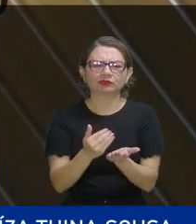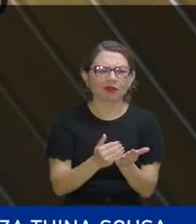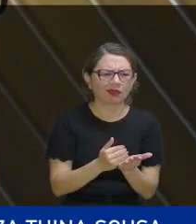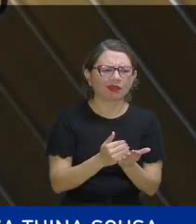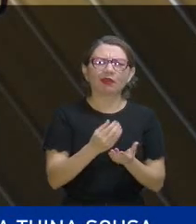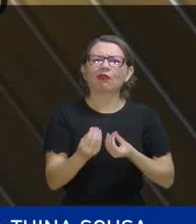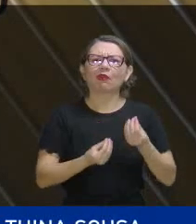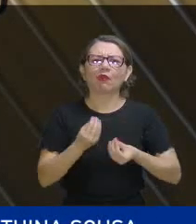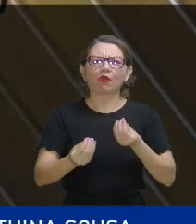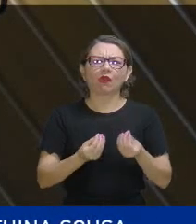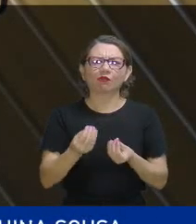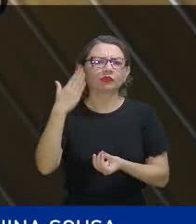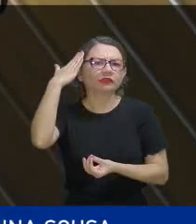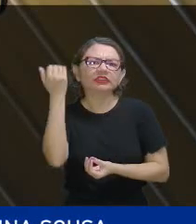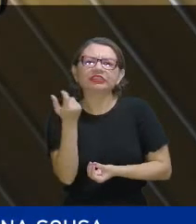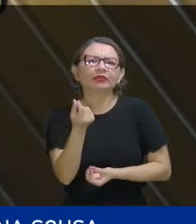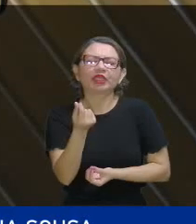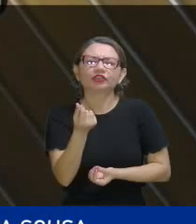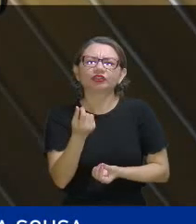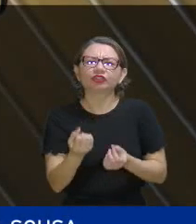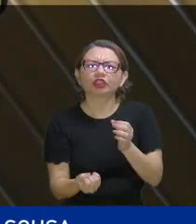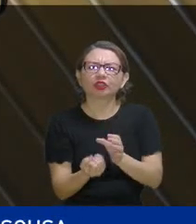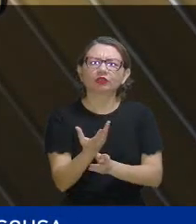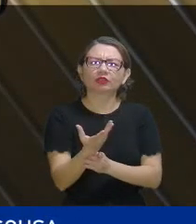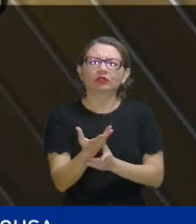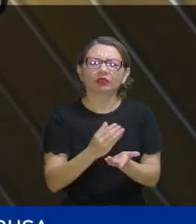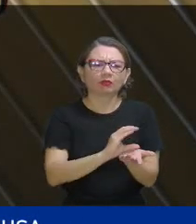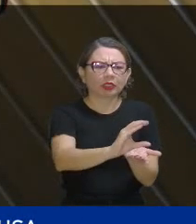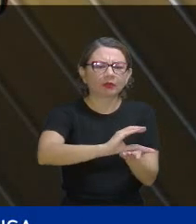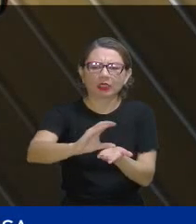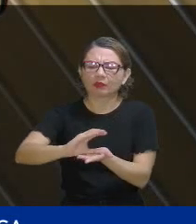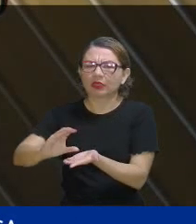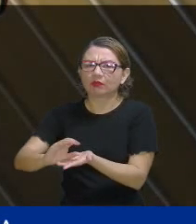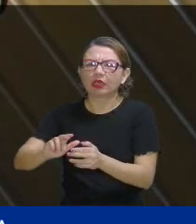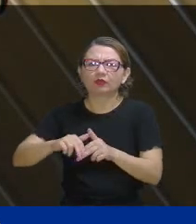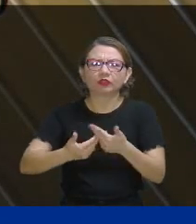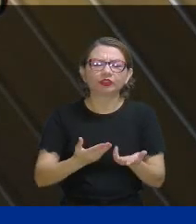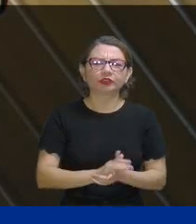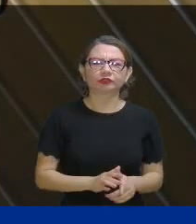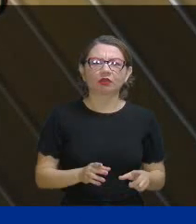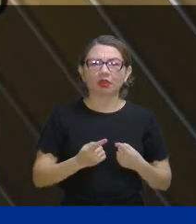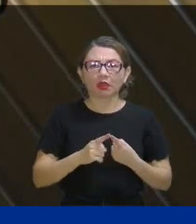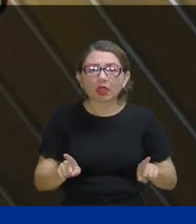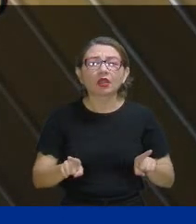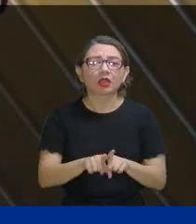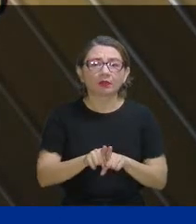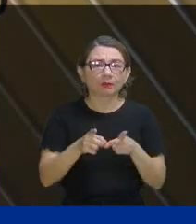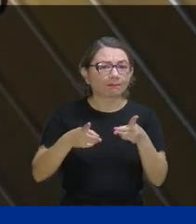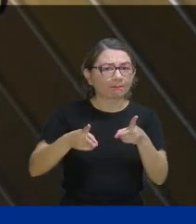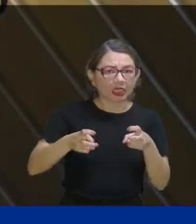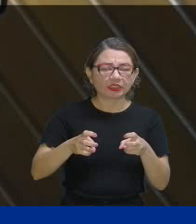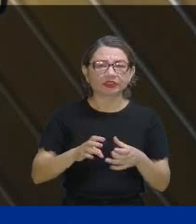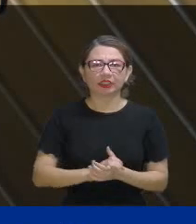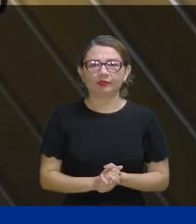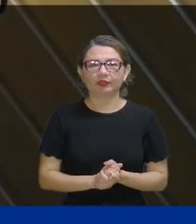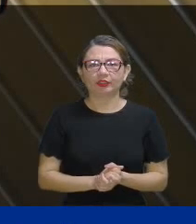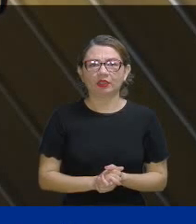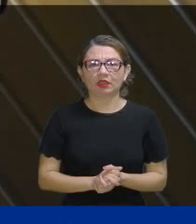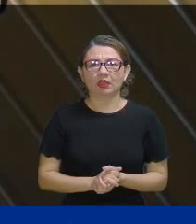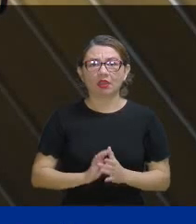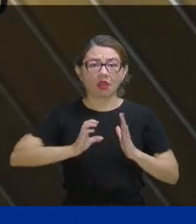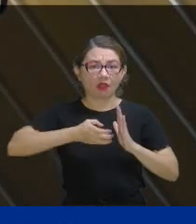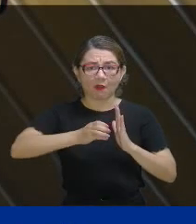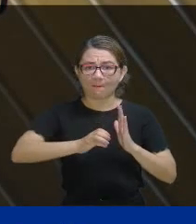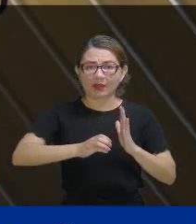Eu cito jurisprudência relacionada no voto. Na espécie, observa-se que o partido foi omisso